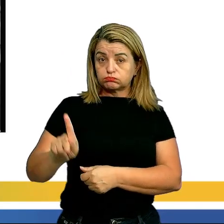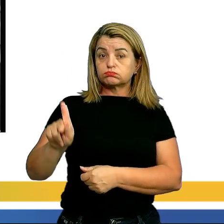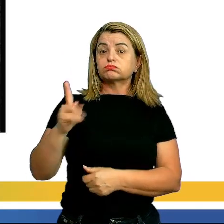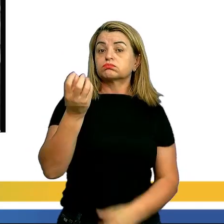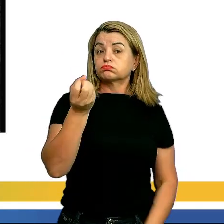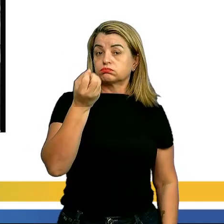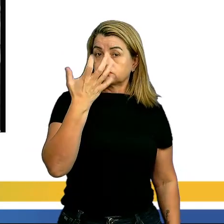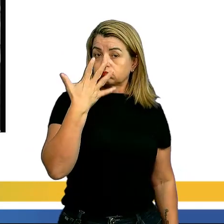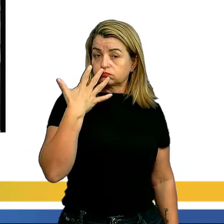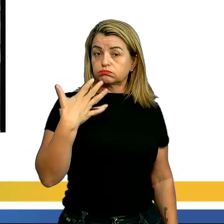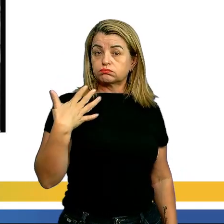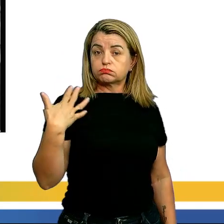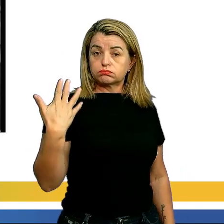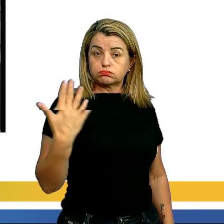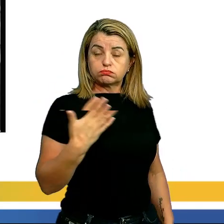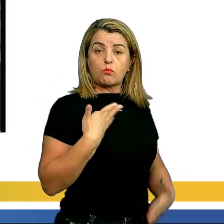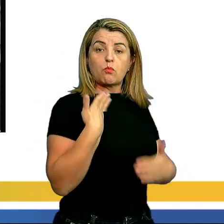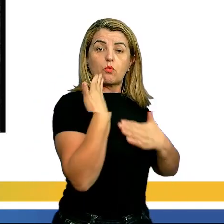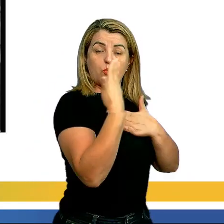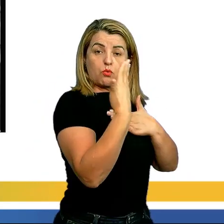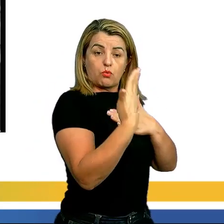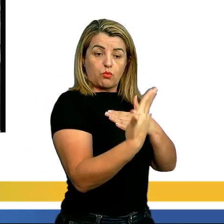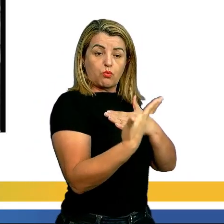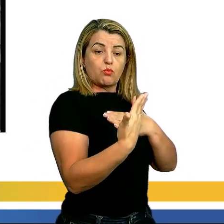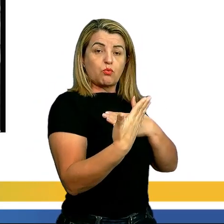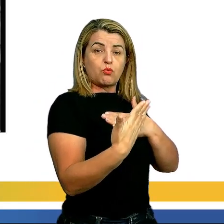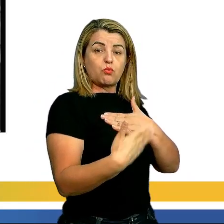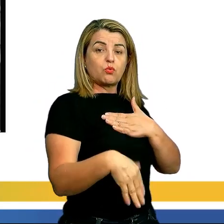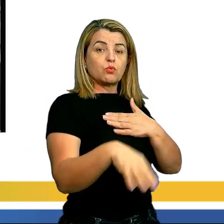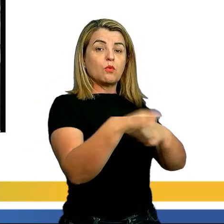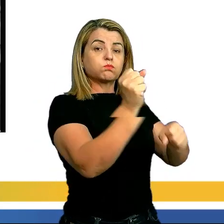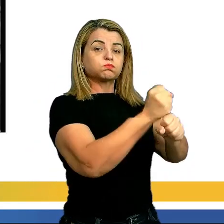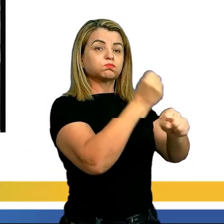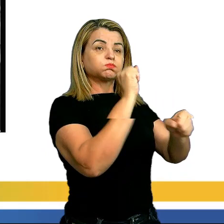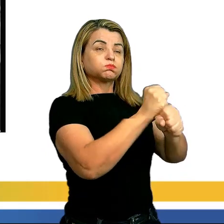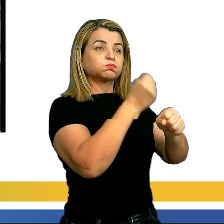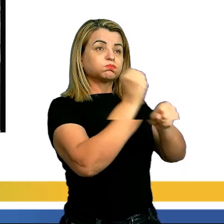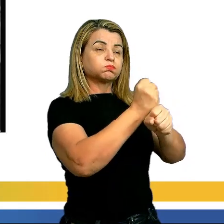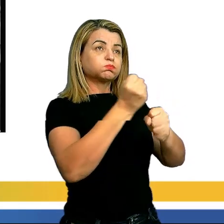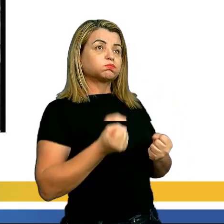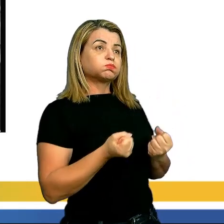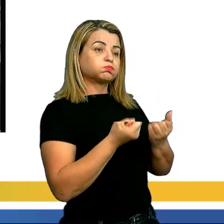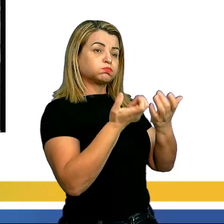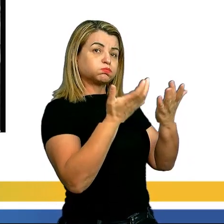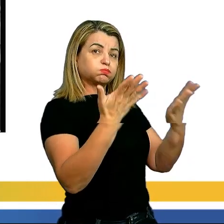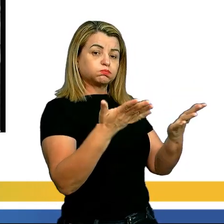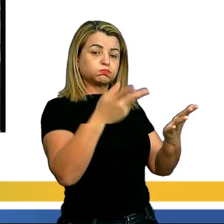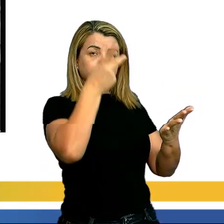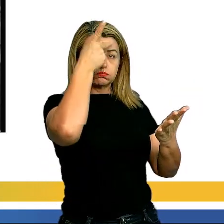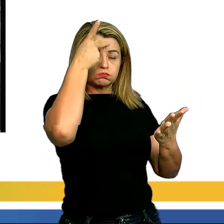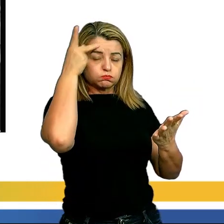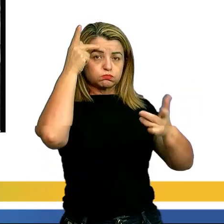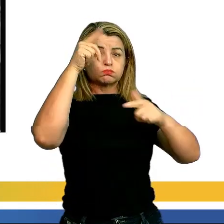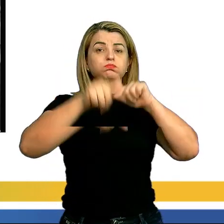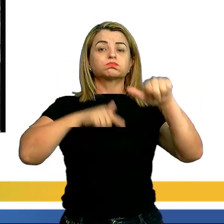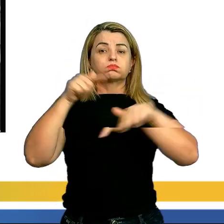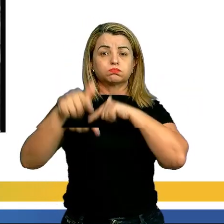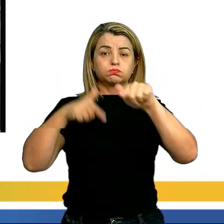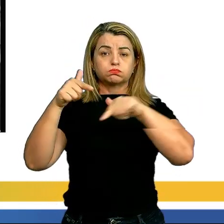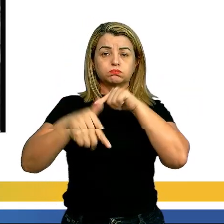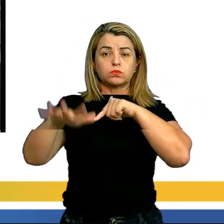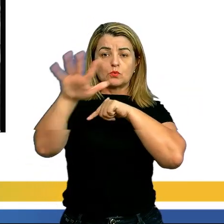posando diante de uma das grandes, das faraônicas obras, né, que empregaram centenas de milhares de pessoas por todo o